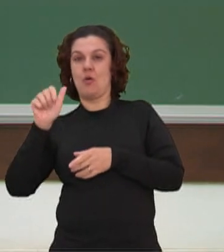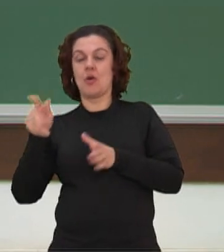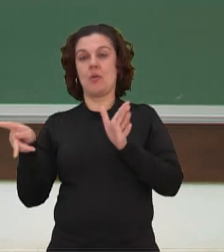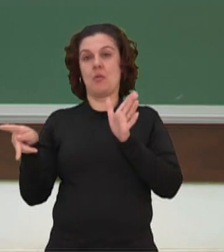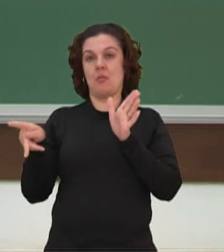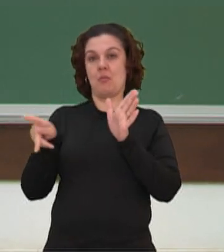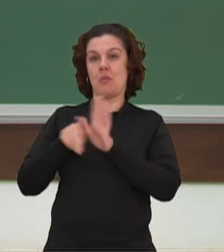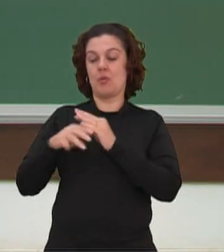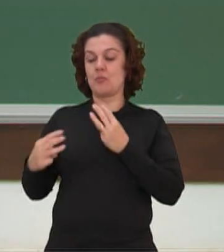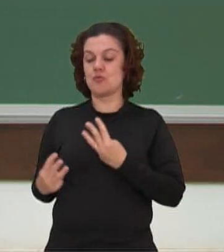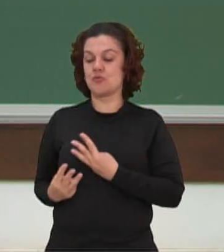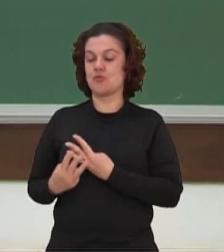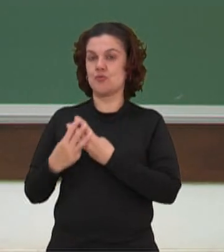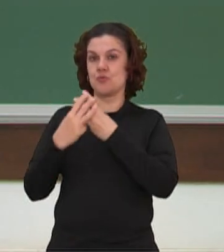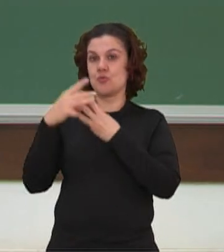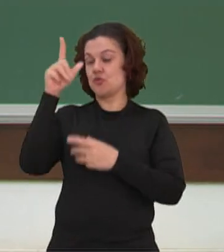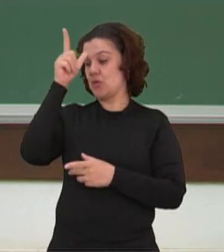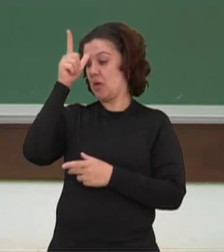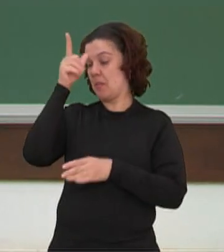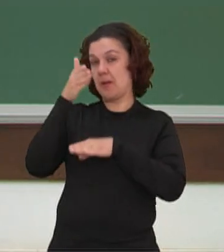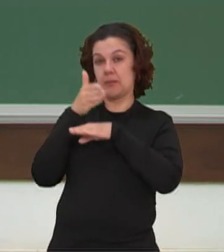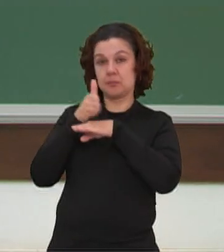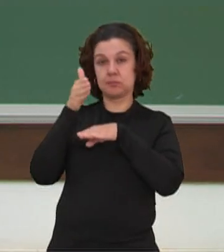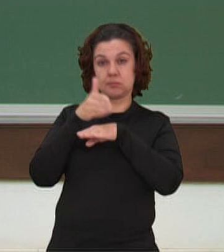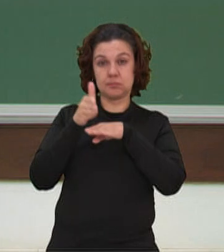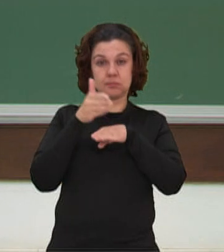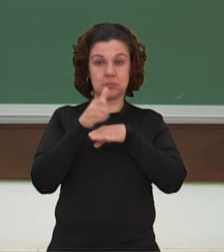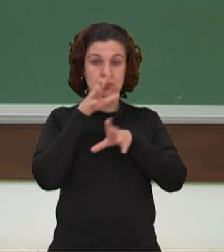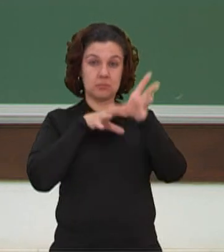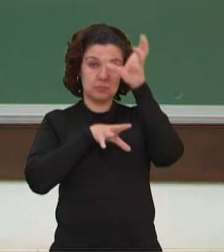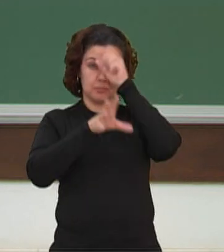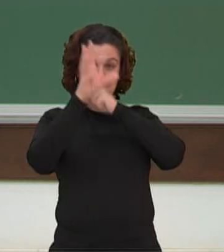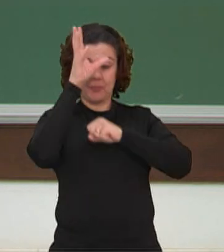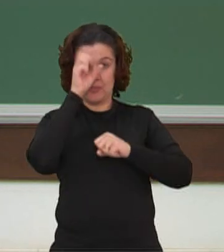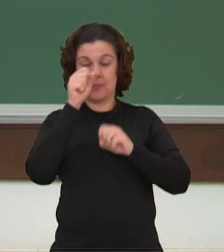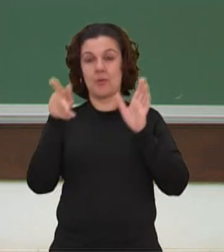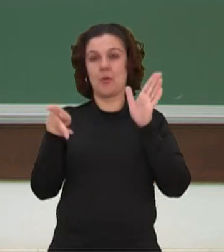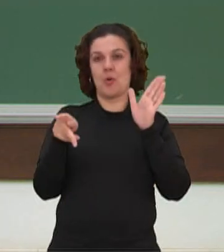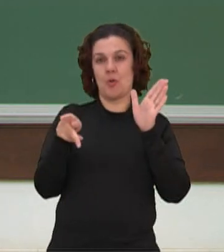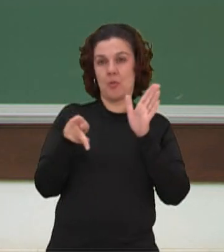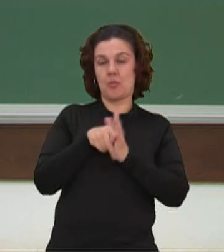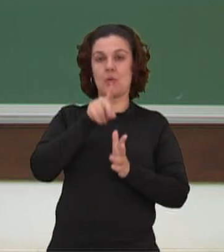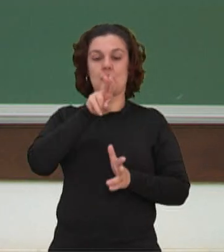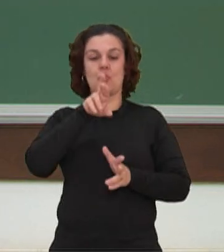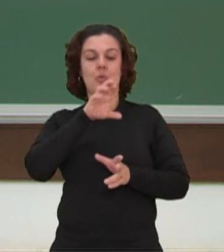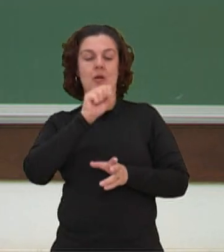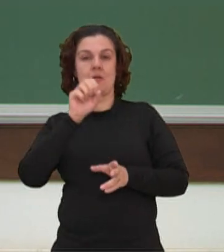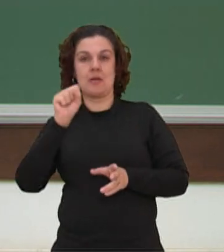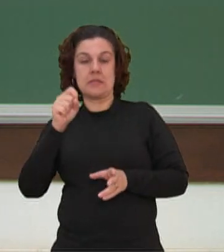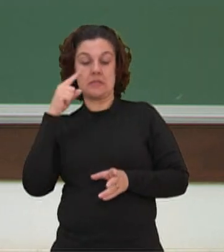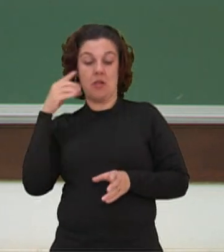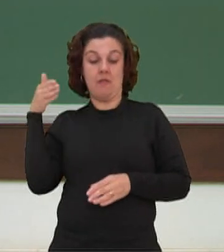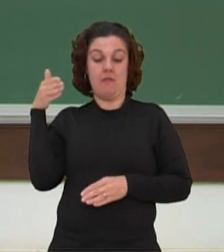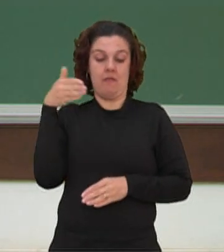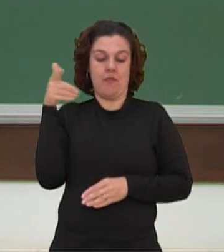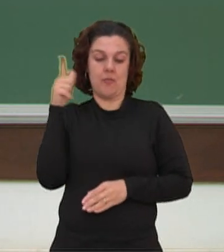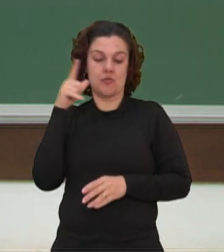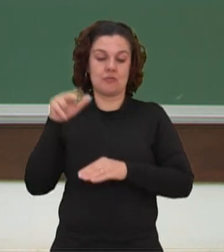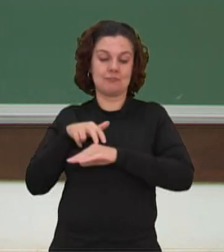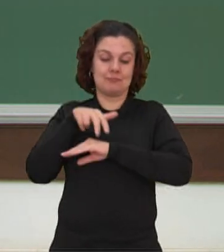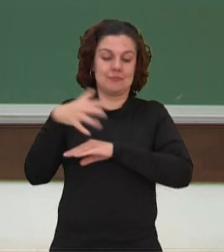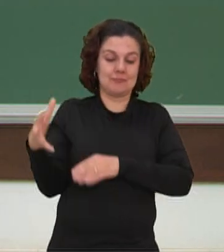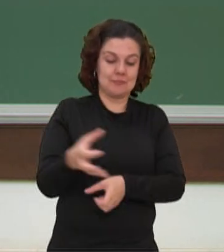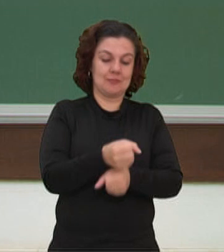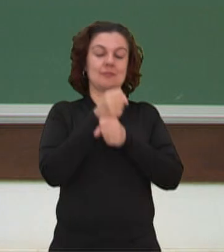alemã treinada na União Soviética e que vem para o Brasil ajudar o Luiz Carlos Prestes a organizar um golpe para